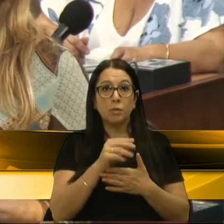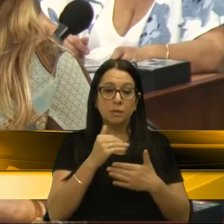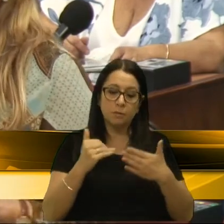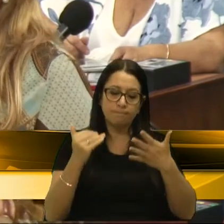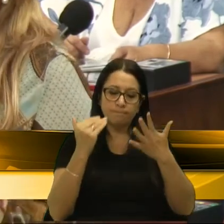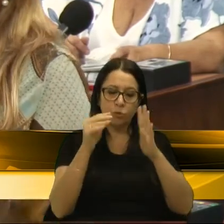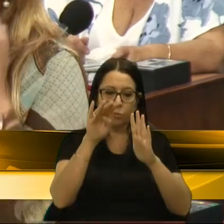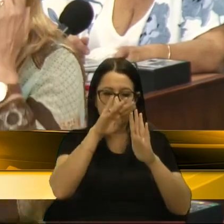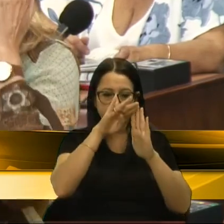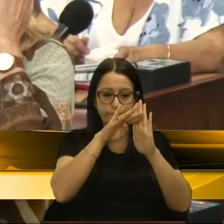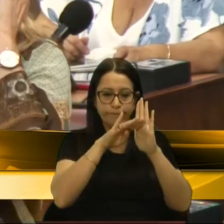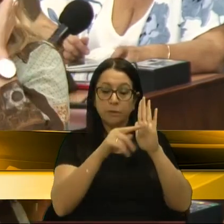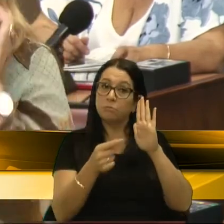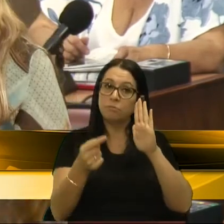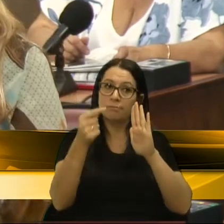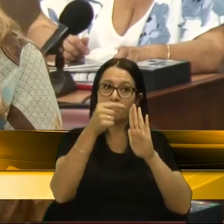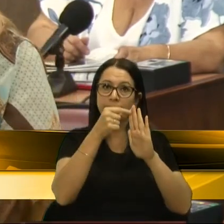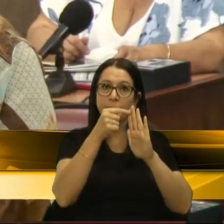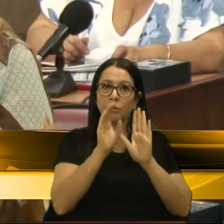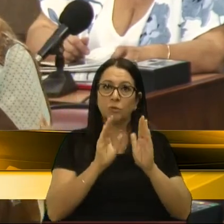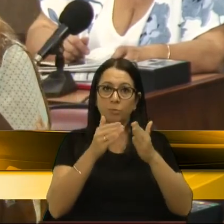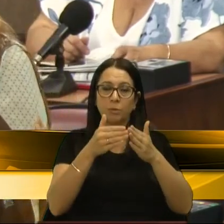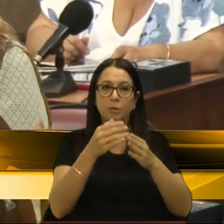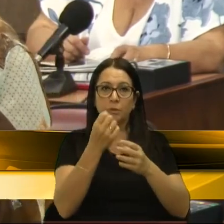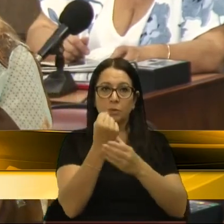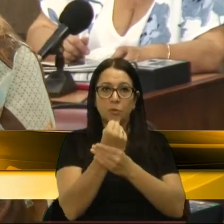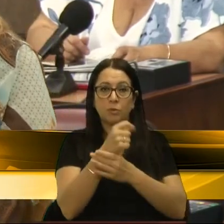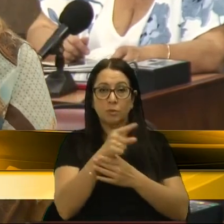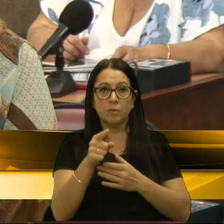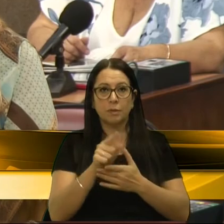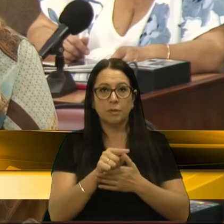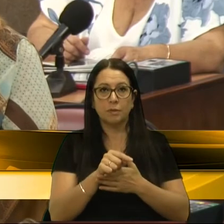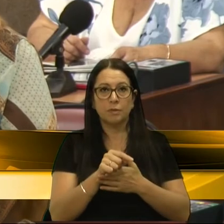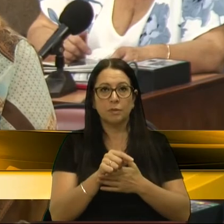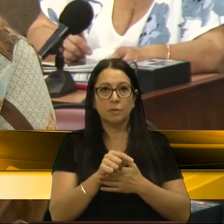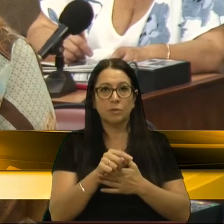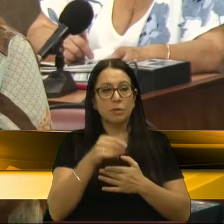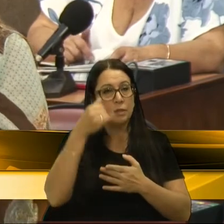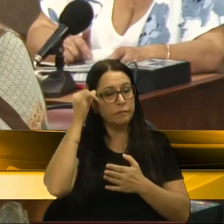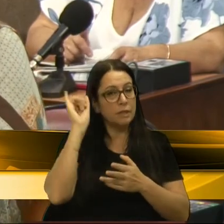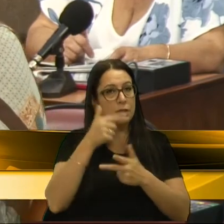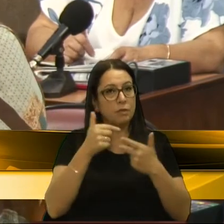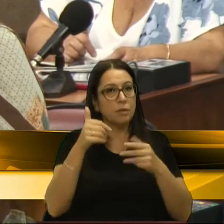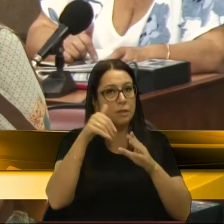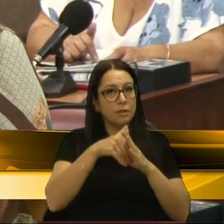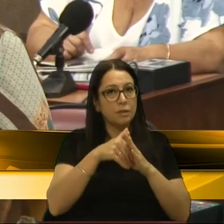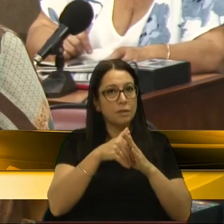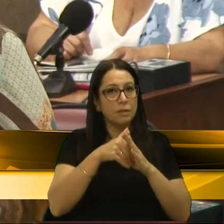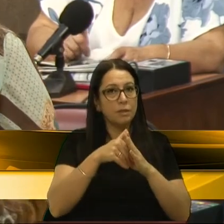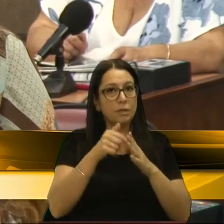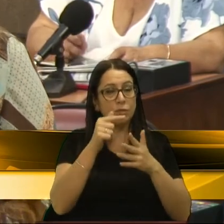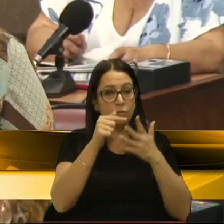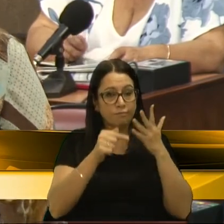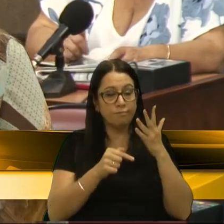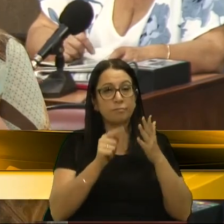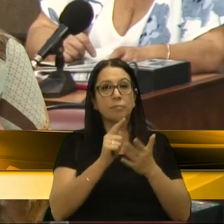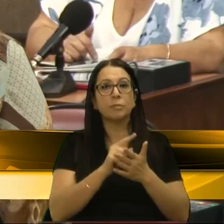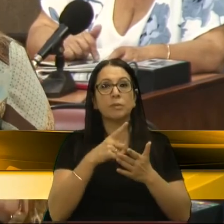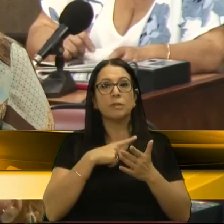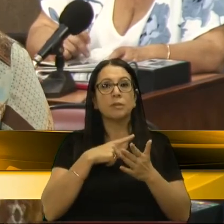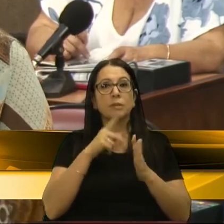pilares da Comissão de Segurança, né, é a questão da prevenção, e dentro deste pilar nós